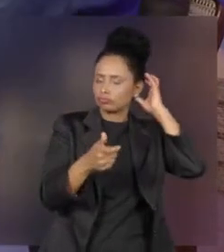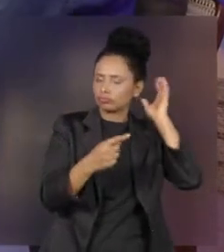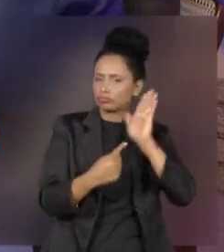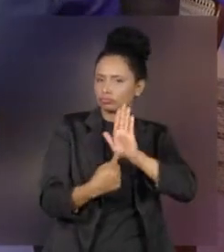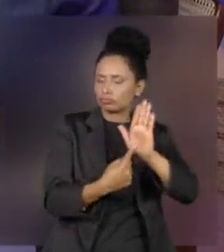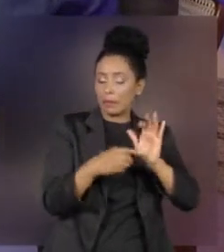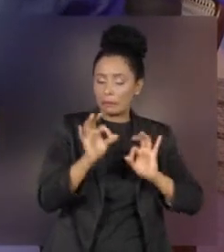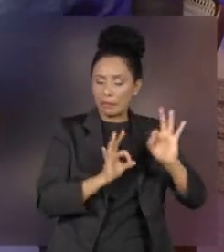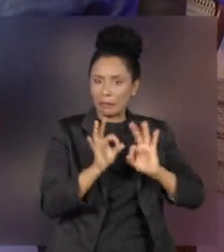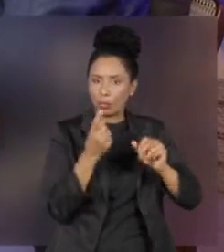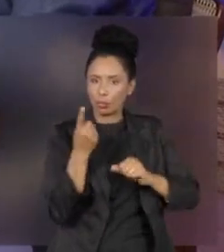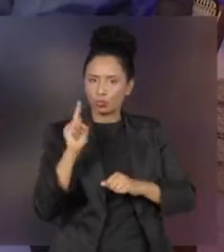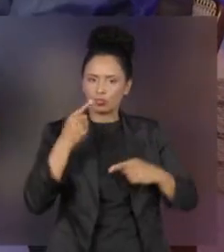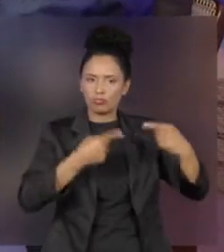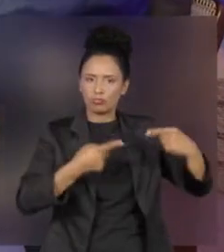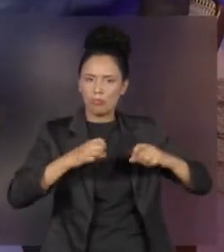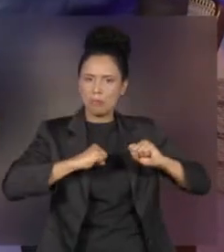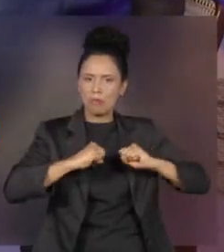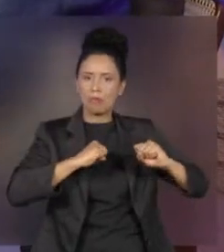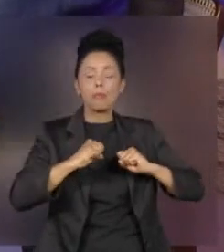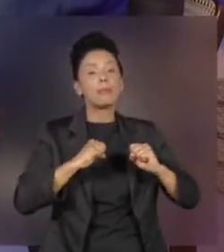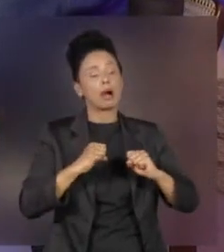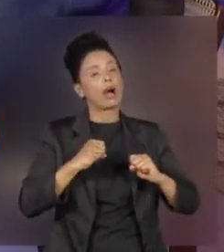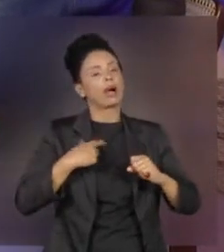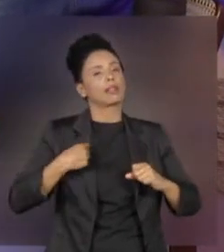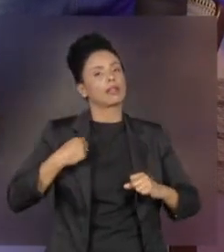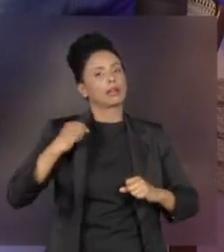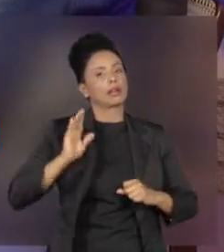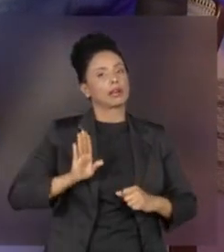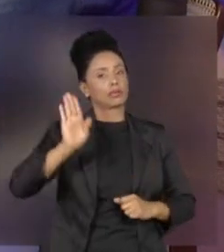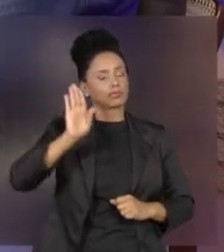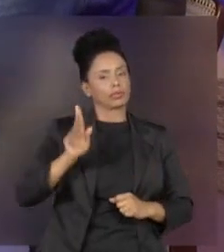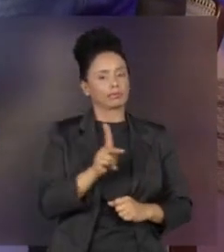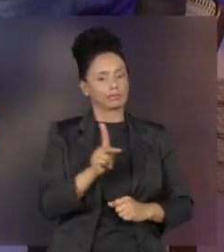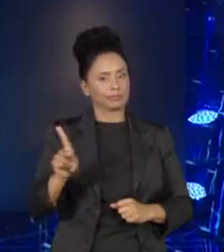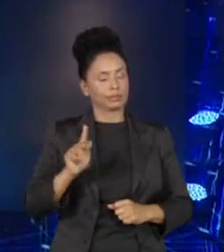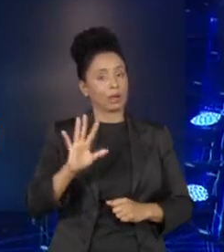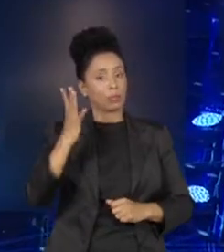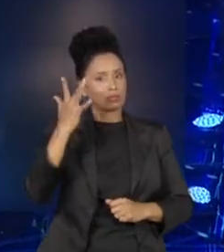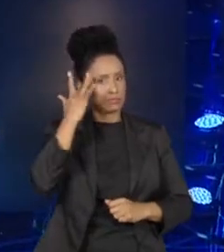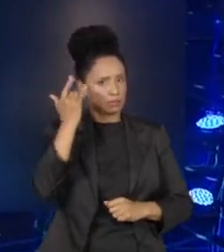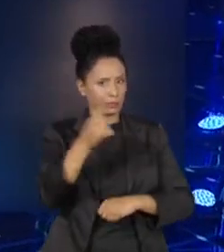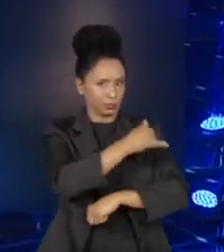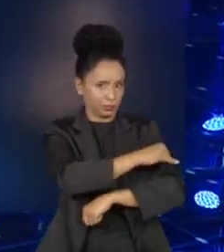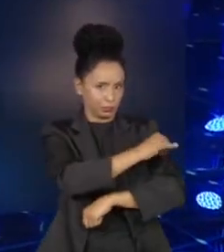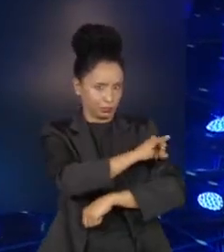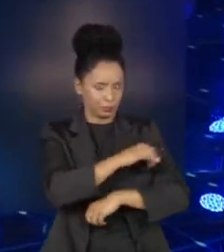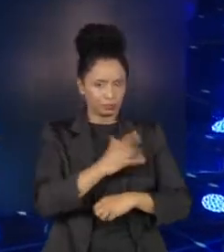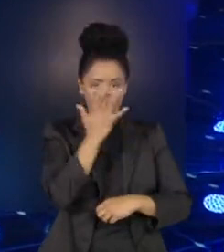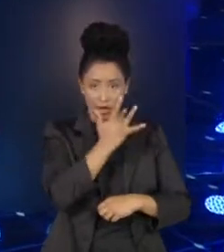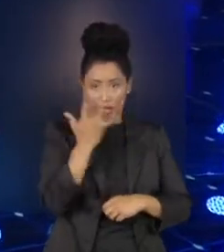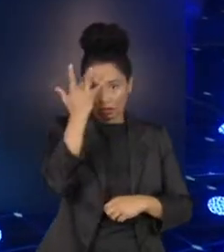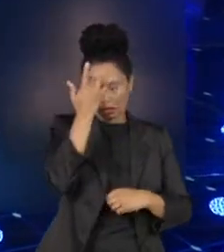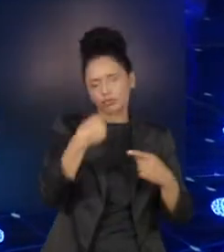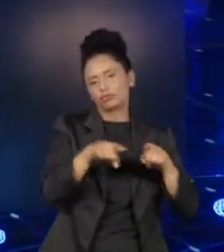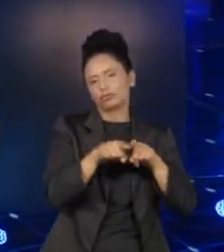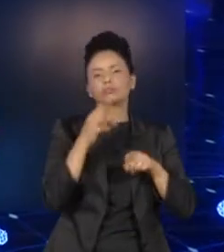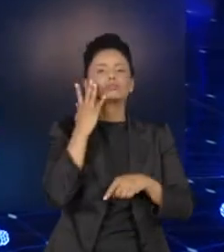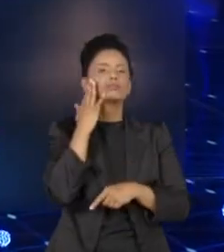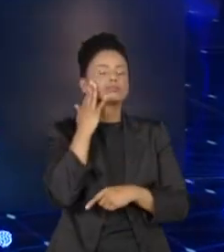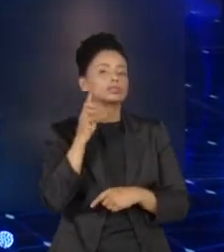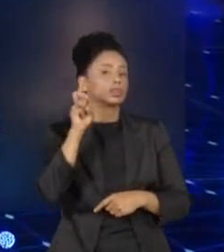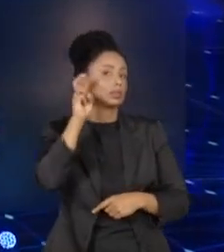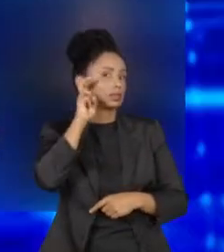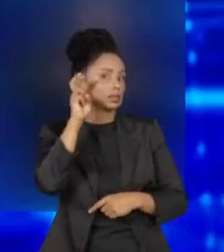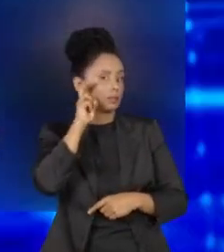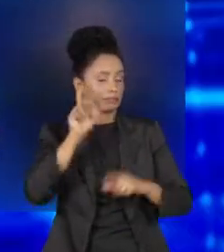último debate entre os candidatos a presidente, que acontece amanhã, no Rio de Janeiro. Haddad e Tarcísio de Freitas exibem nesta